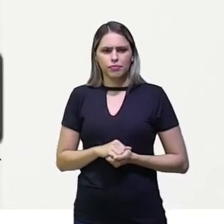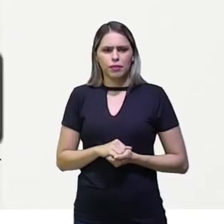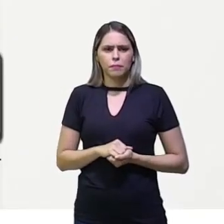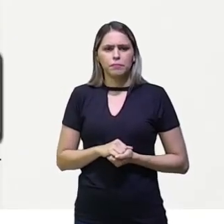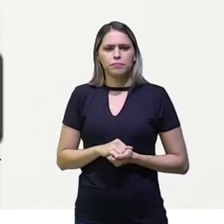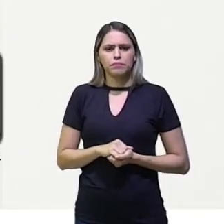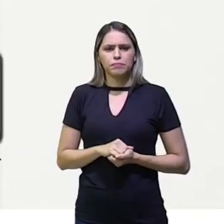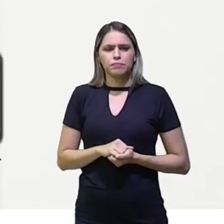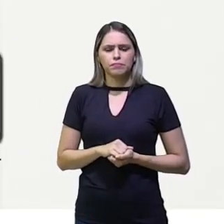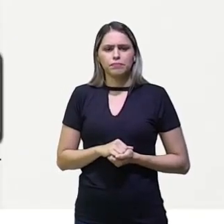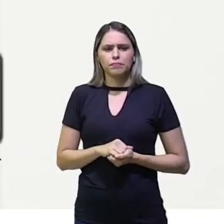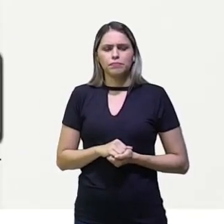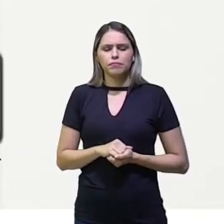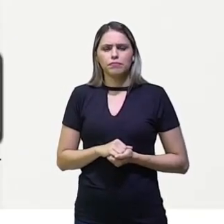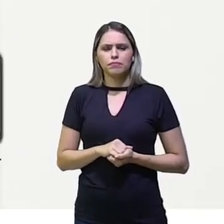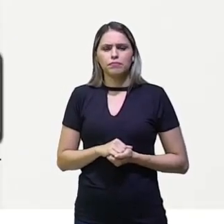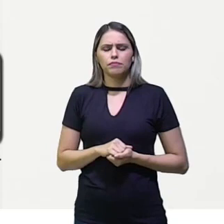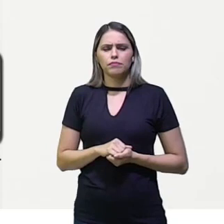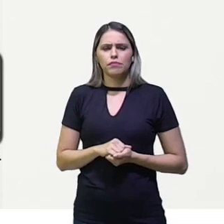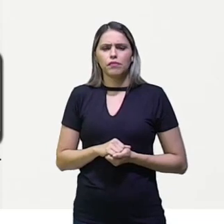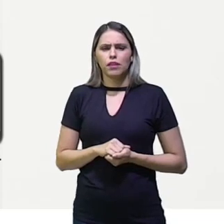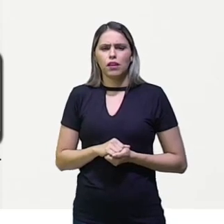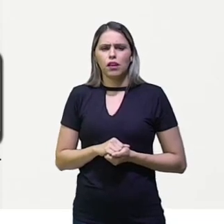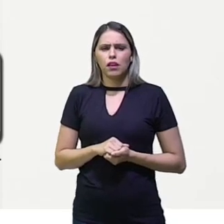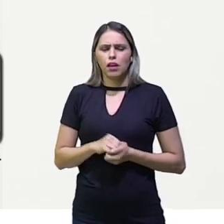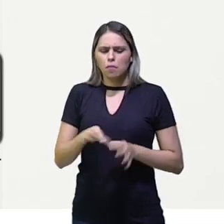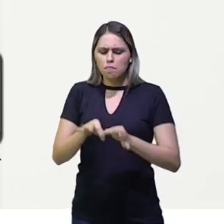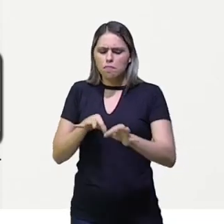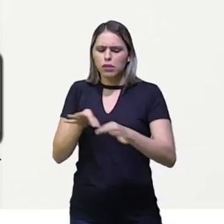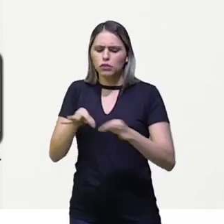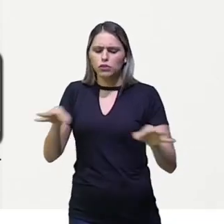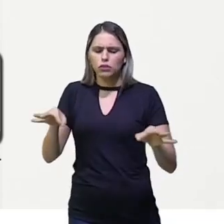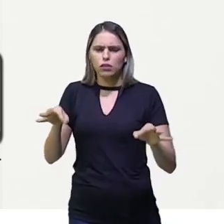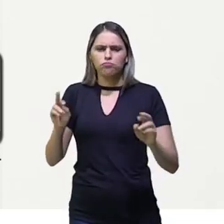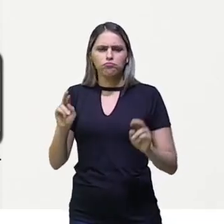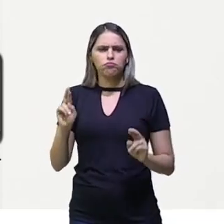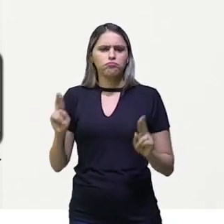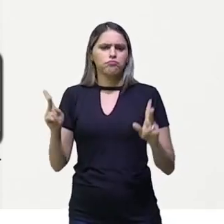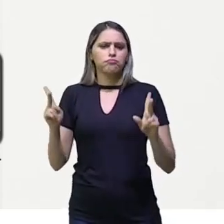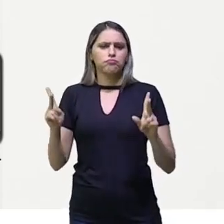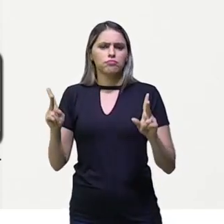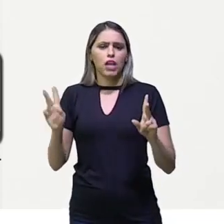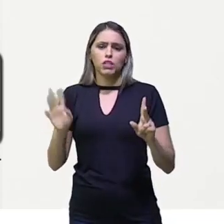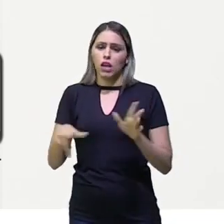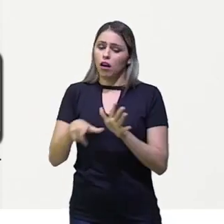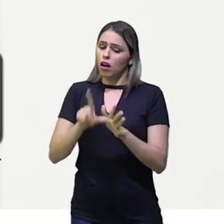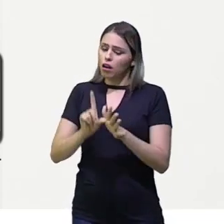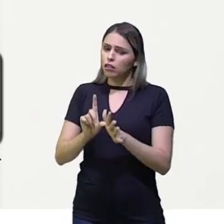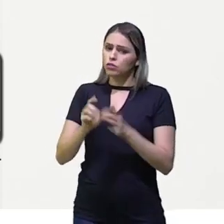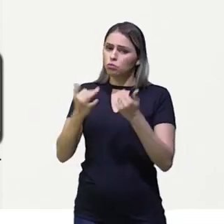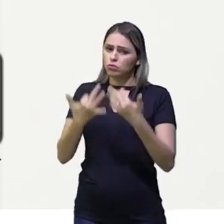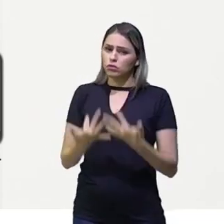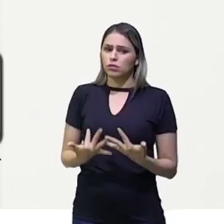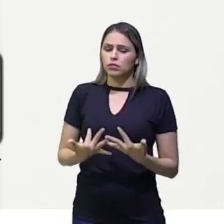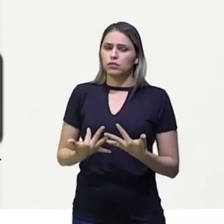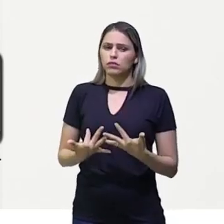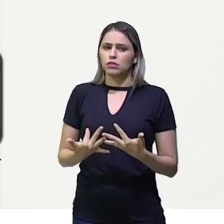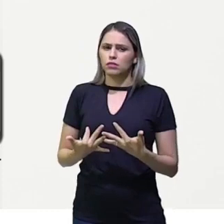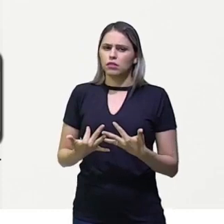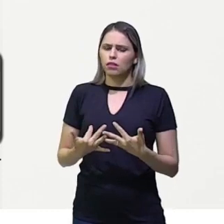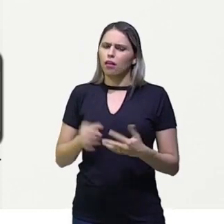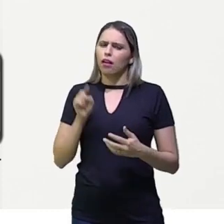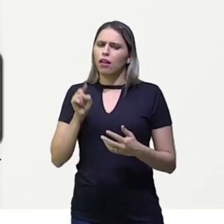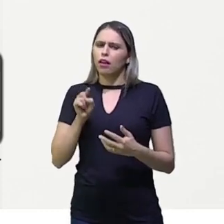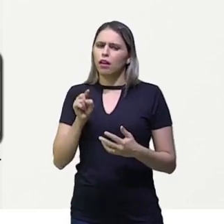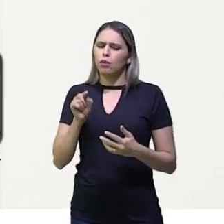observações. Medidas não convencionais. Como eu já tinha falado para vocês, essas